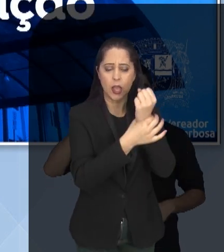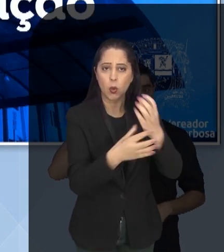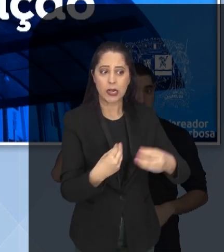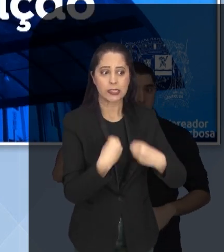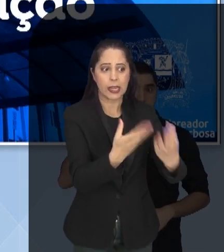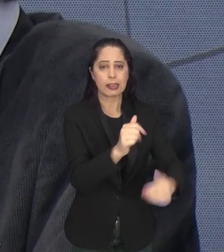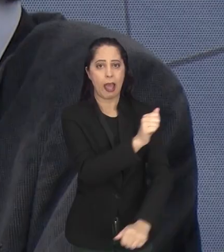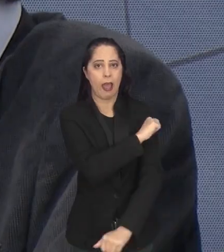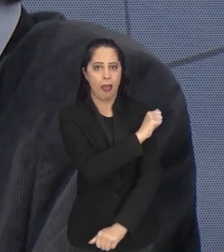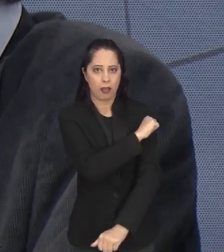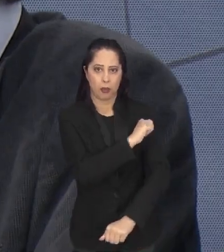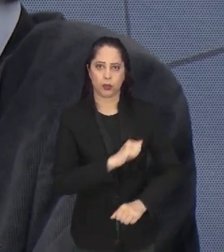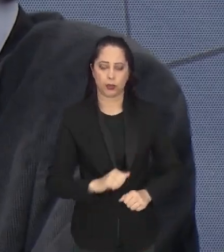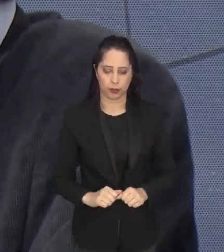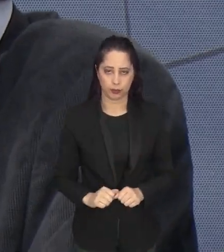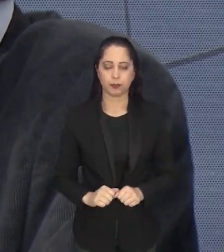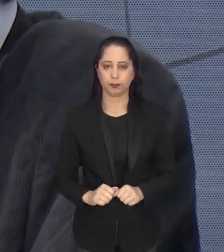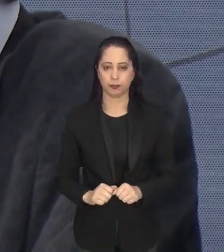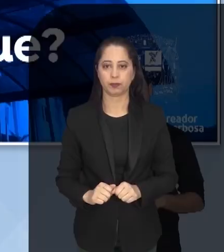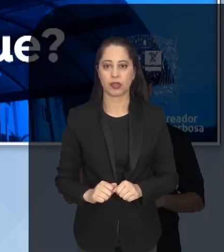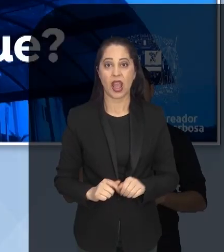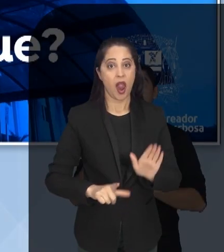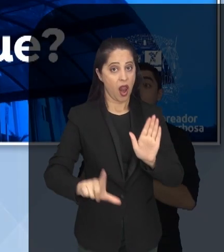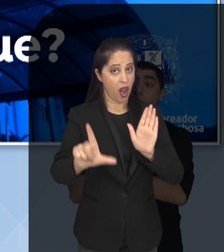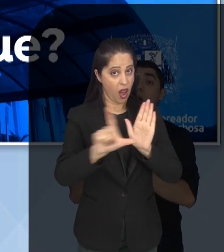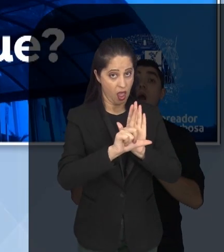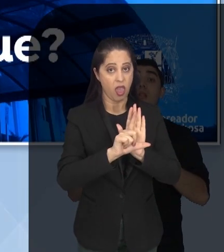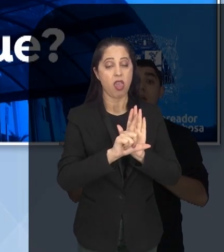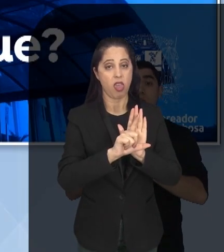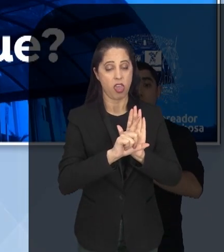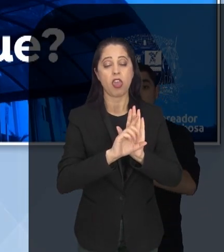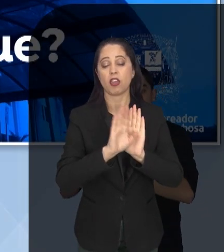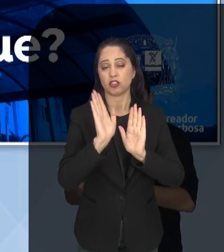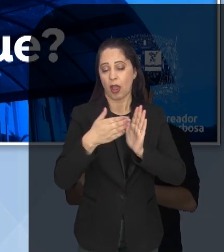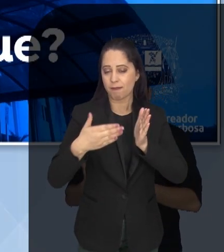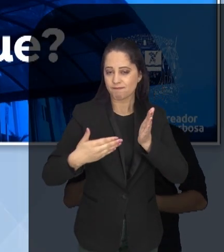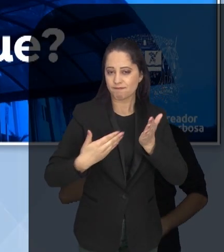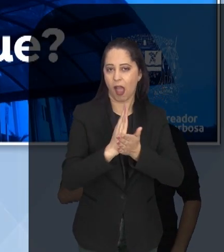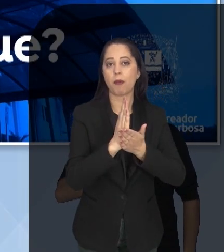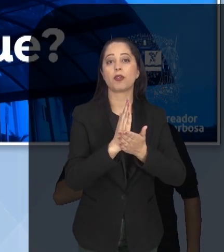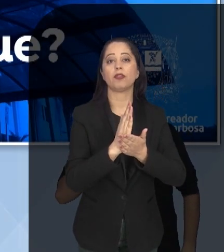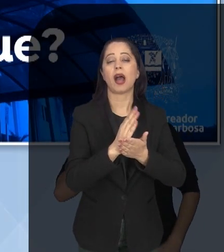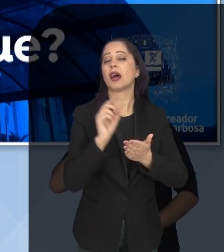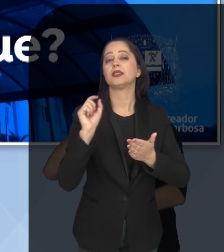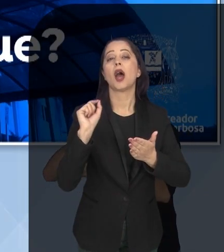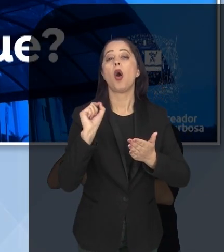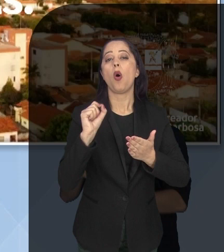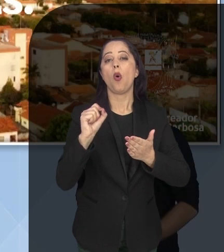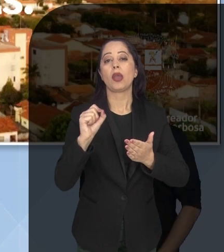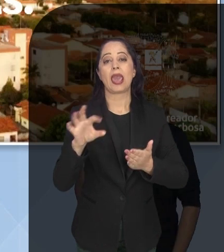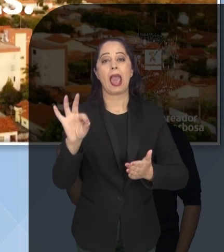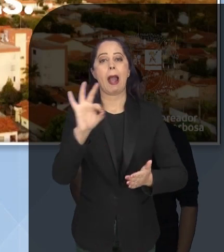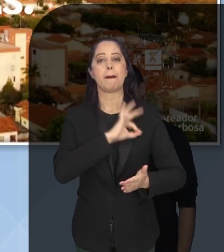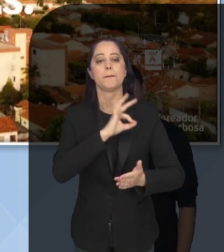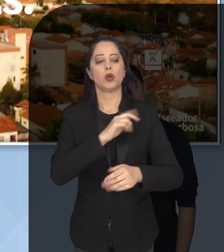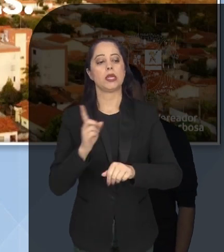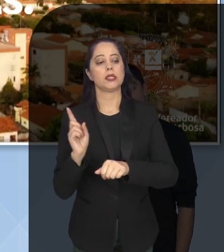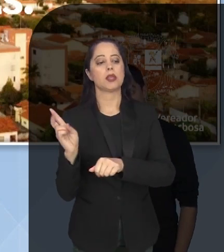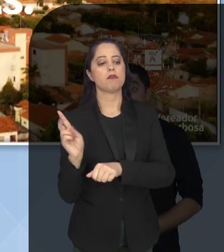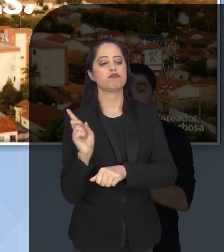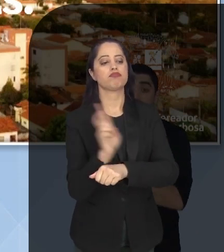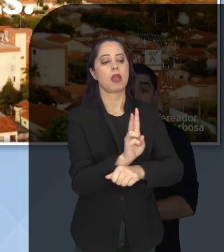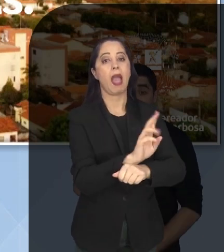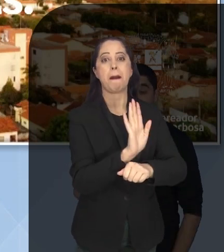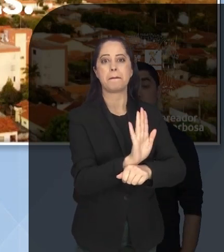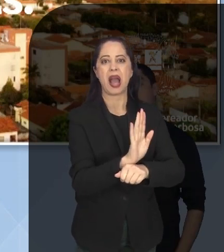aos alunos. Segundo o parlamentar, uma lei que determina a presença de guardas municipais nas escolas não